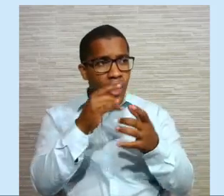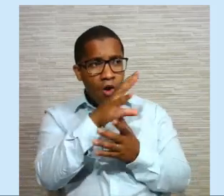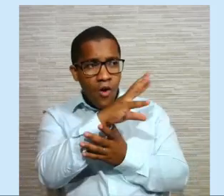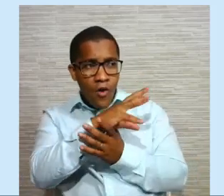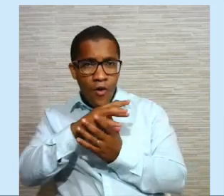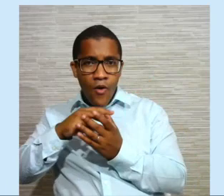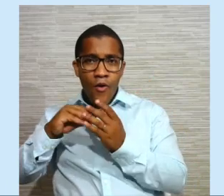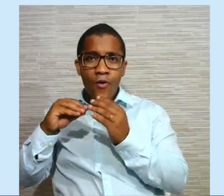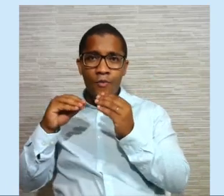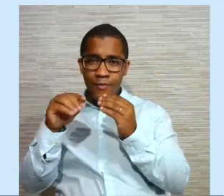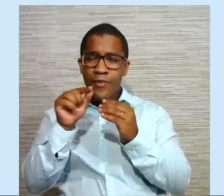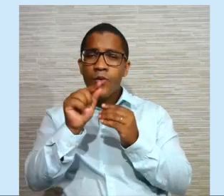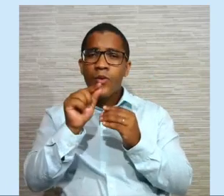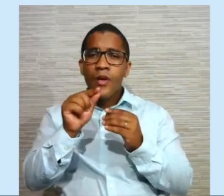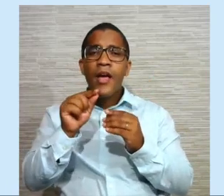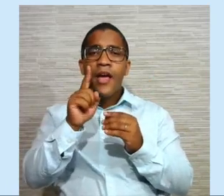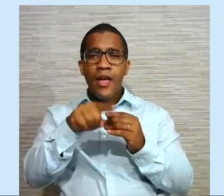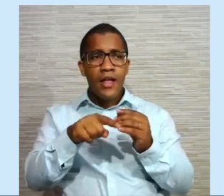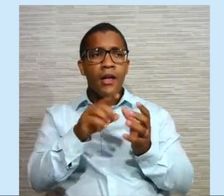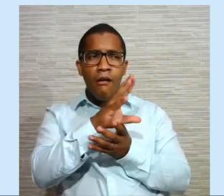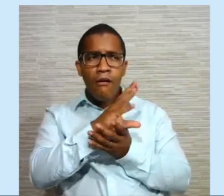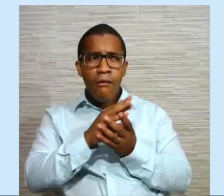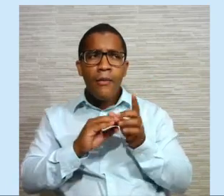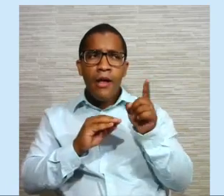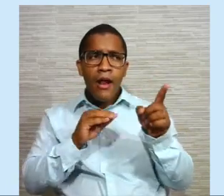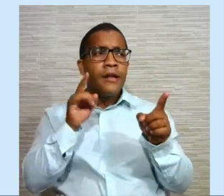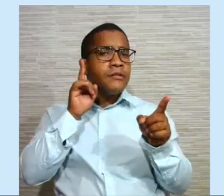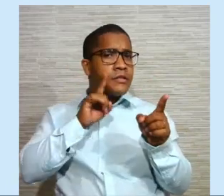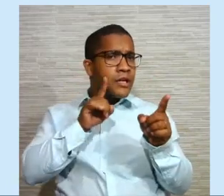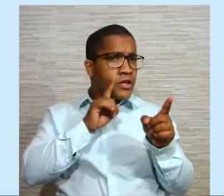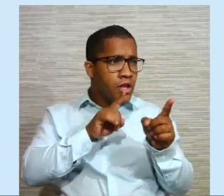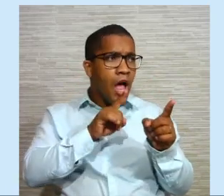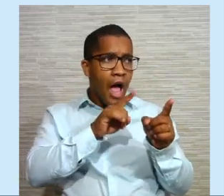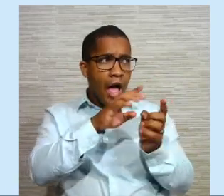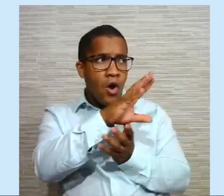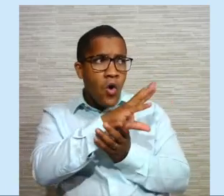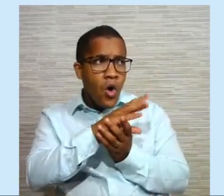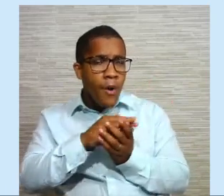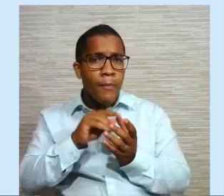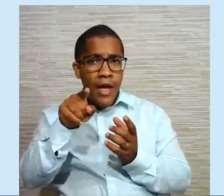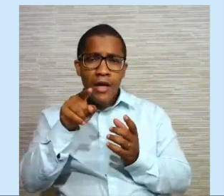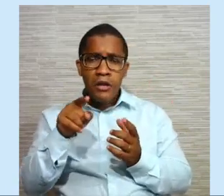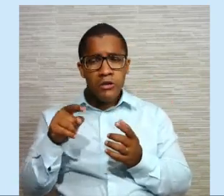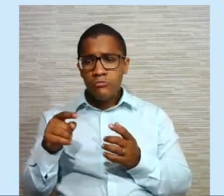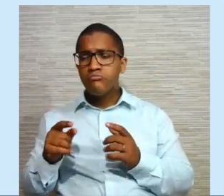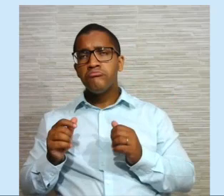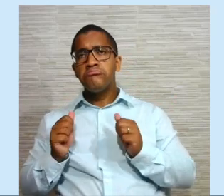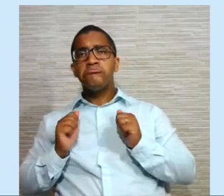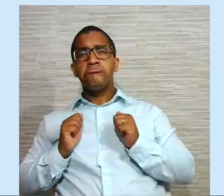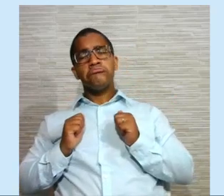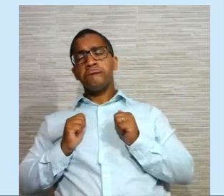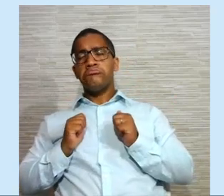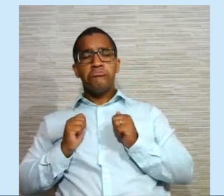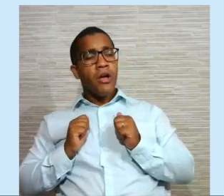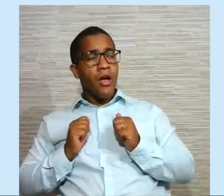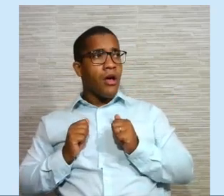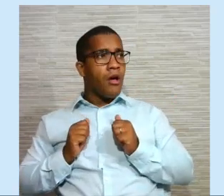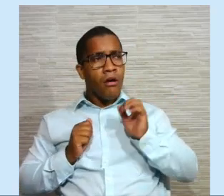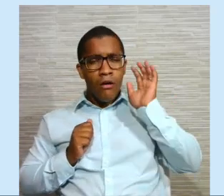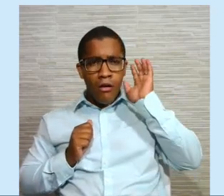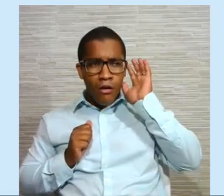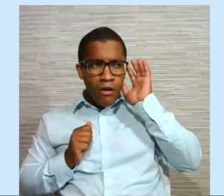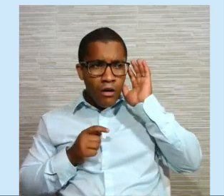americanos. E começou também a copiá-los. Eles não tinham o que fazer, começaram a ouvir, né, os roqueiros negros